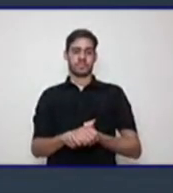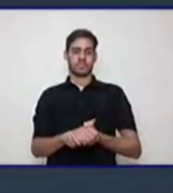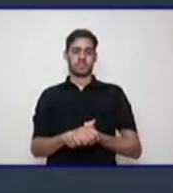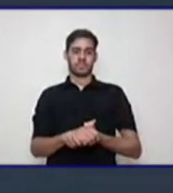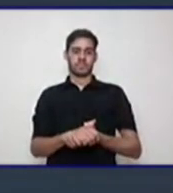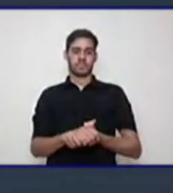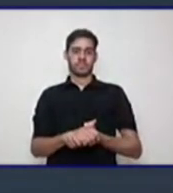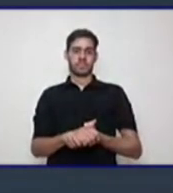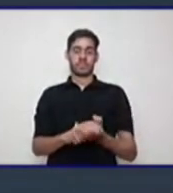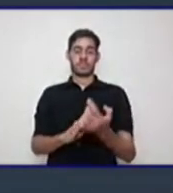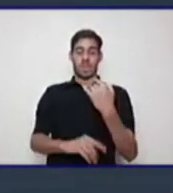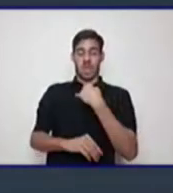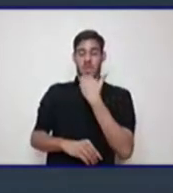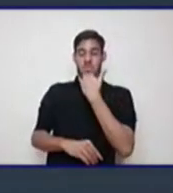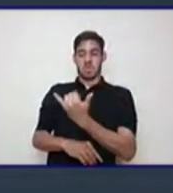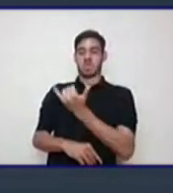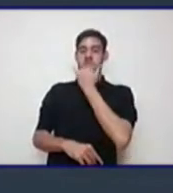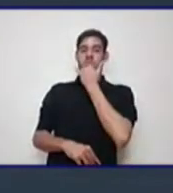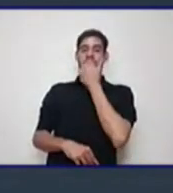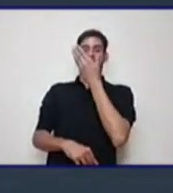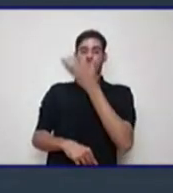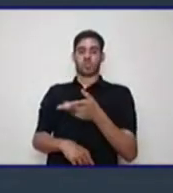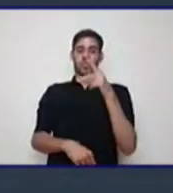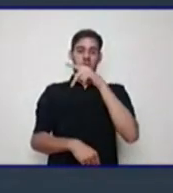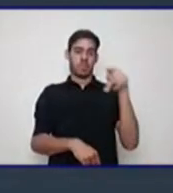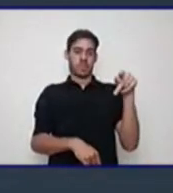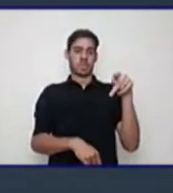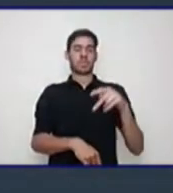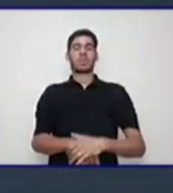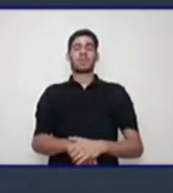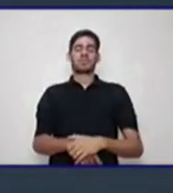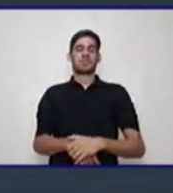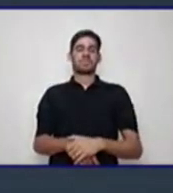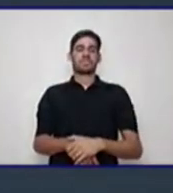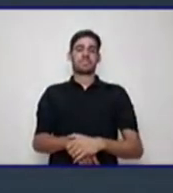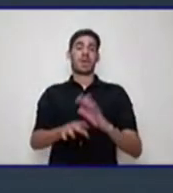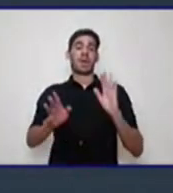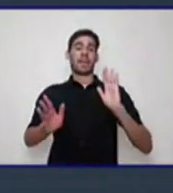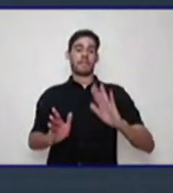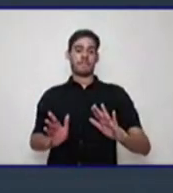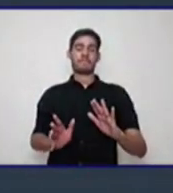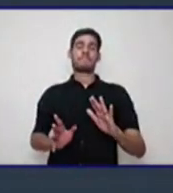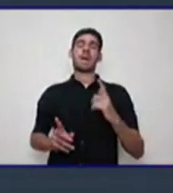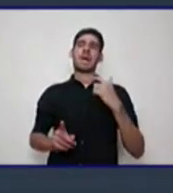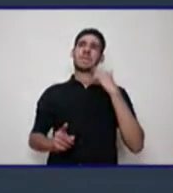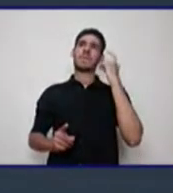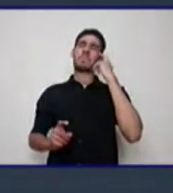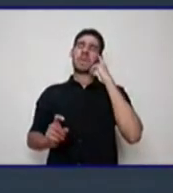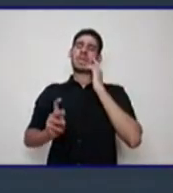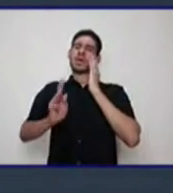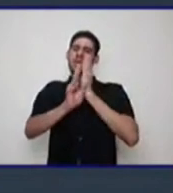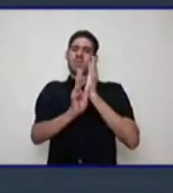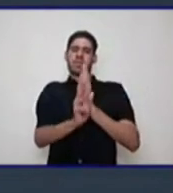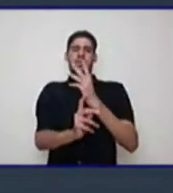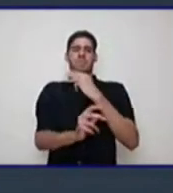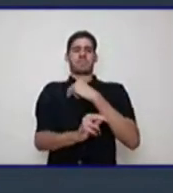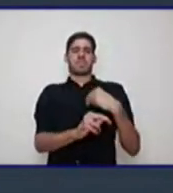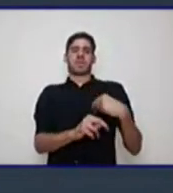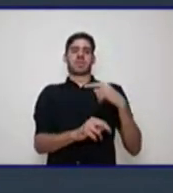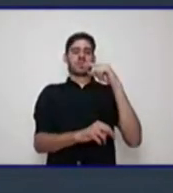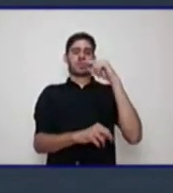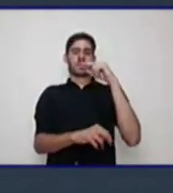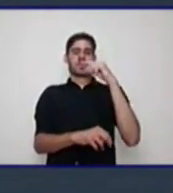Eu vou rogar vênias a Vossa Excelência, senhor presidente, mas fico na linha de intelecção dos ministros Tarcísio e